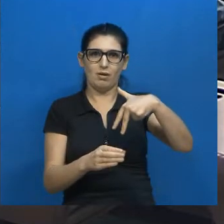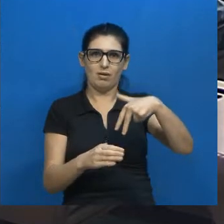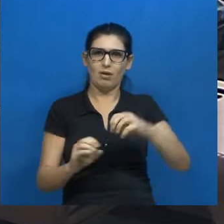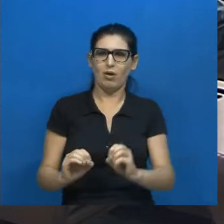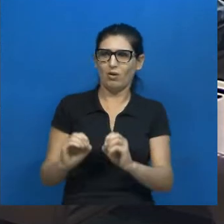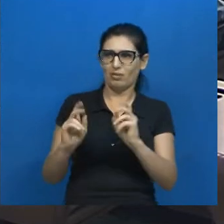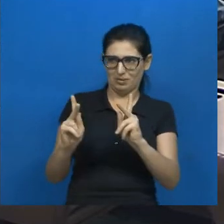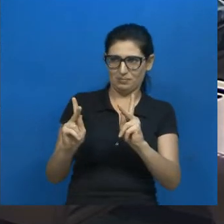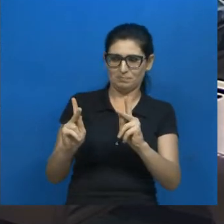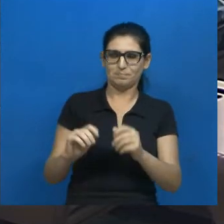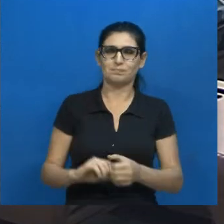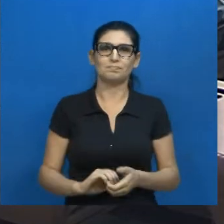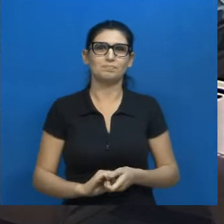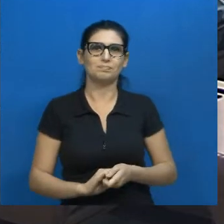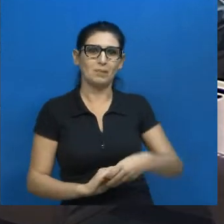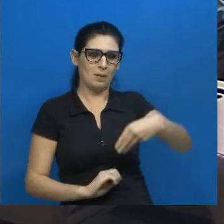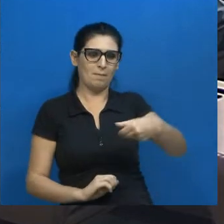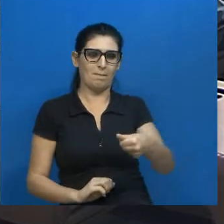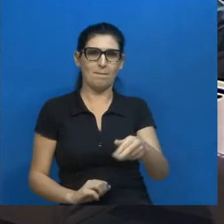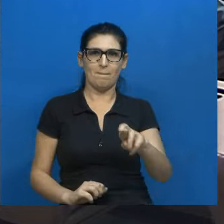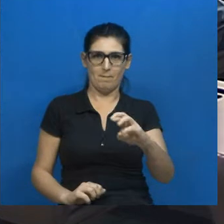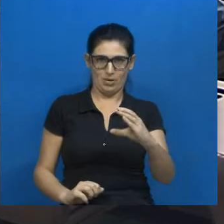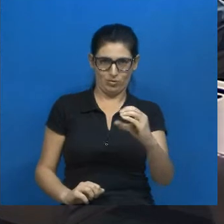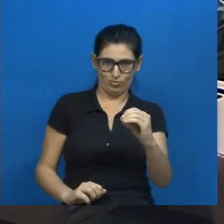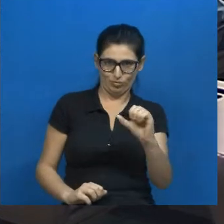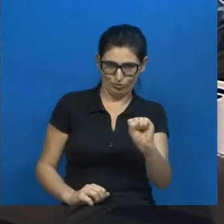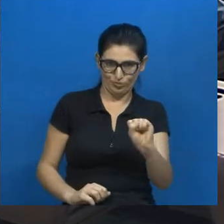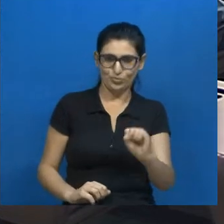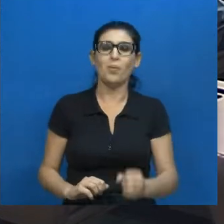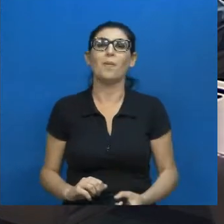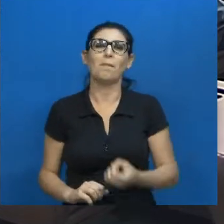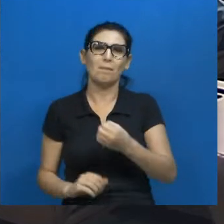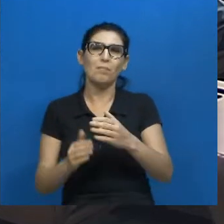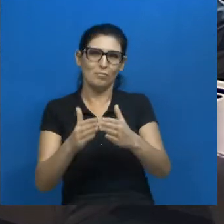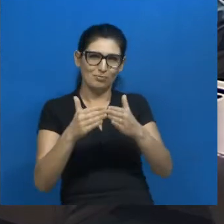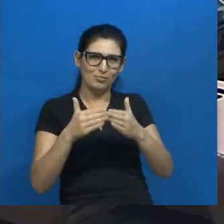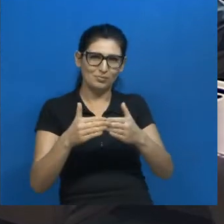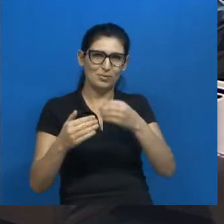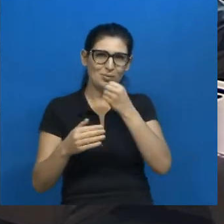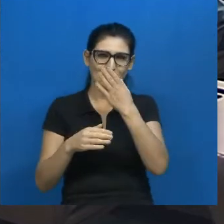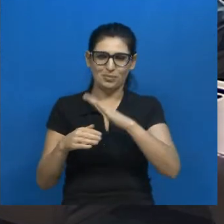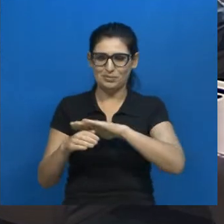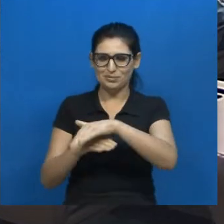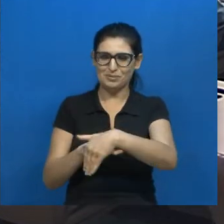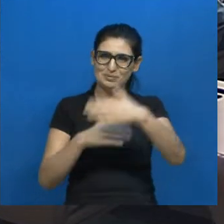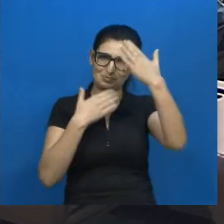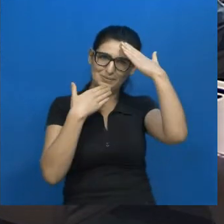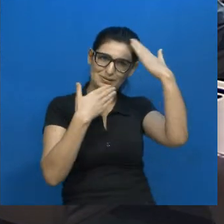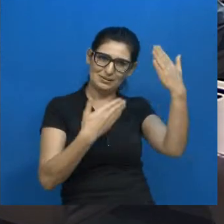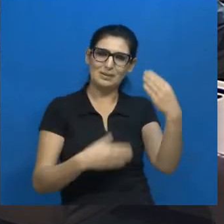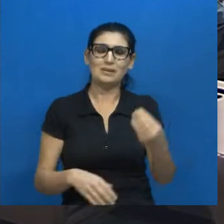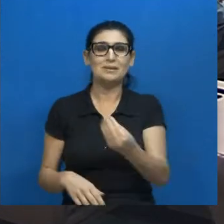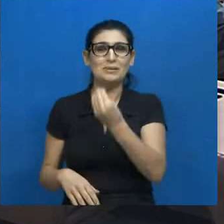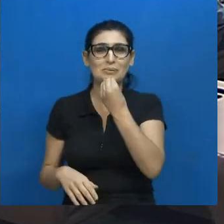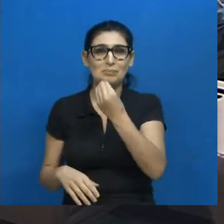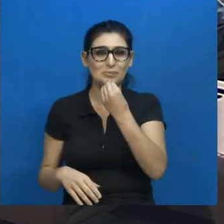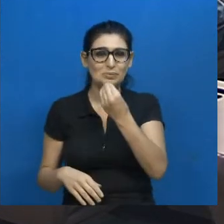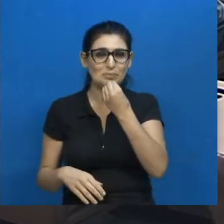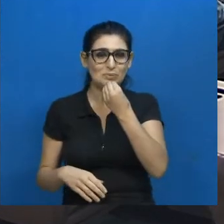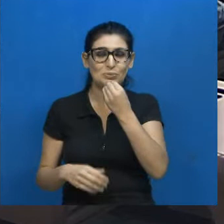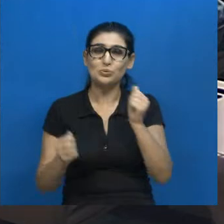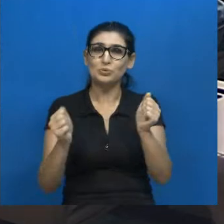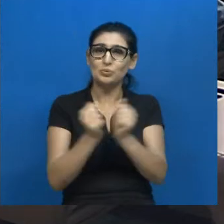Tá. Então, vamos lá, Marcos, por gentileza. Boa noite a todos. Agradeço a oportunidade de estar presente junto com os munícipes